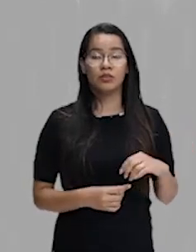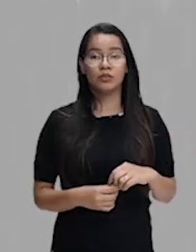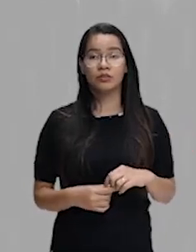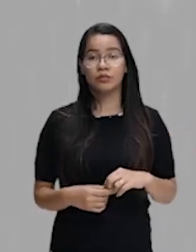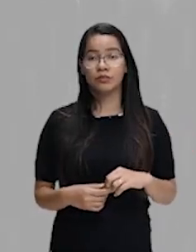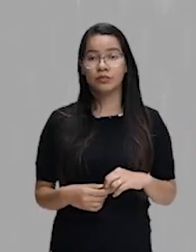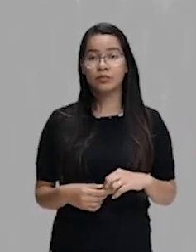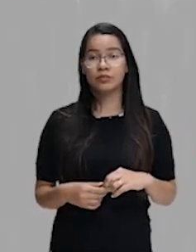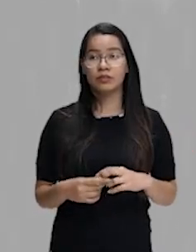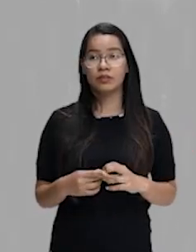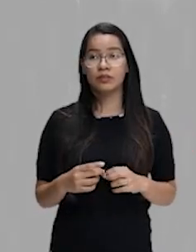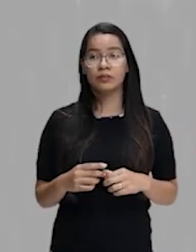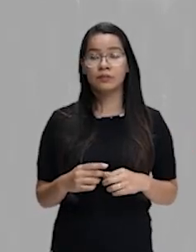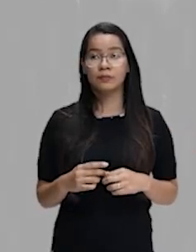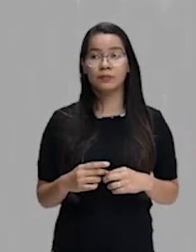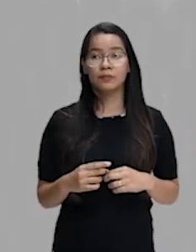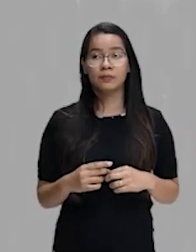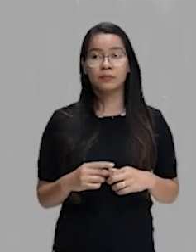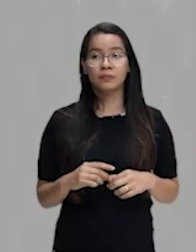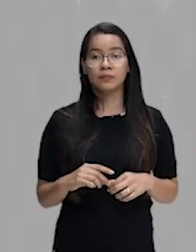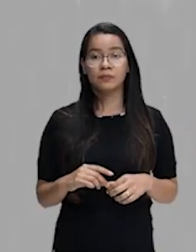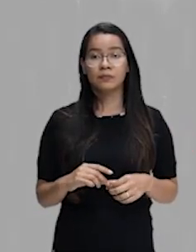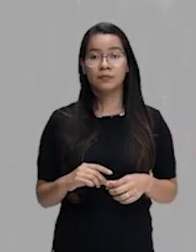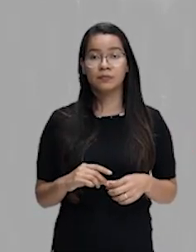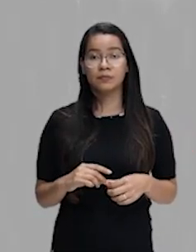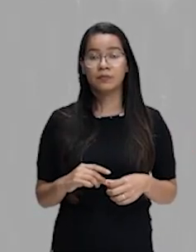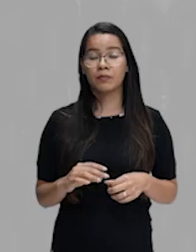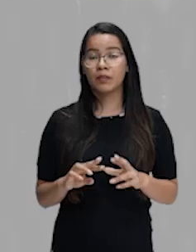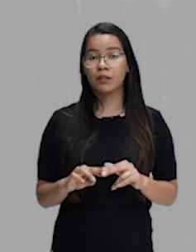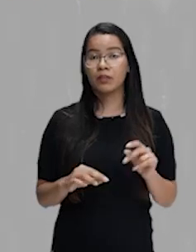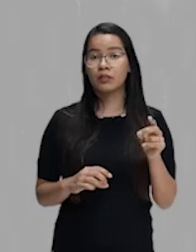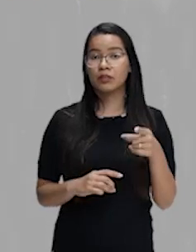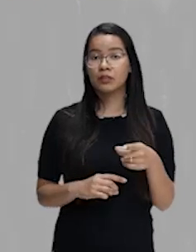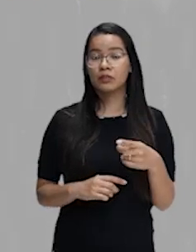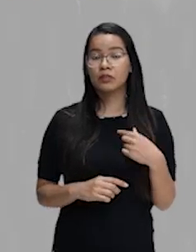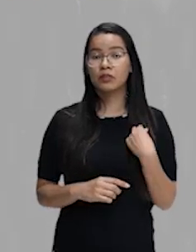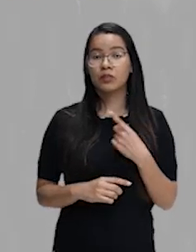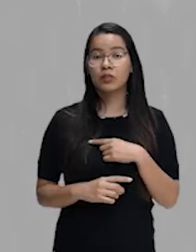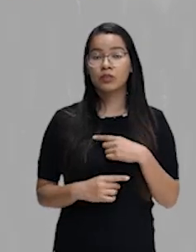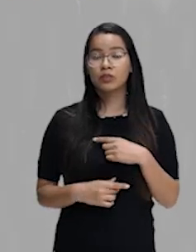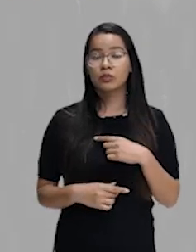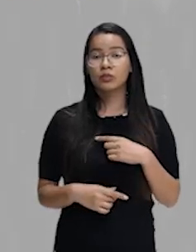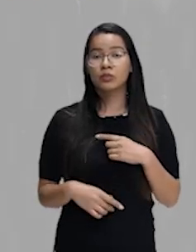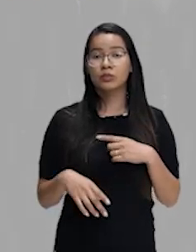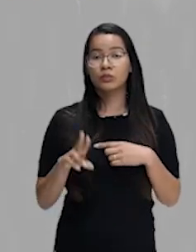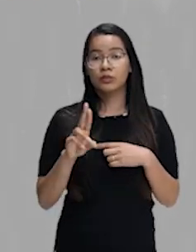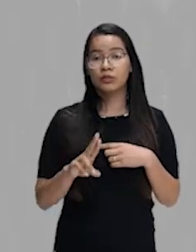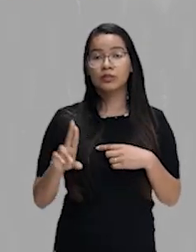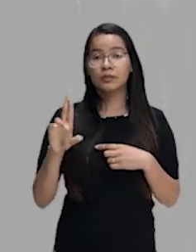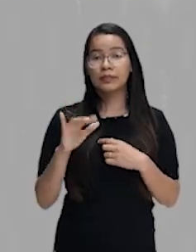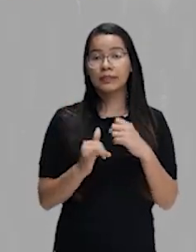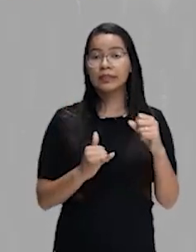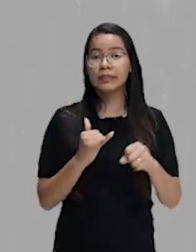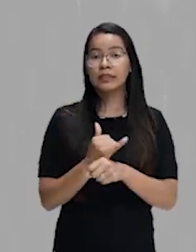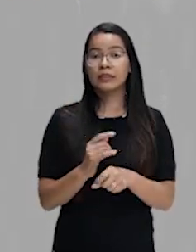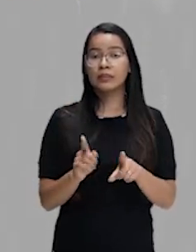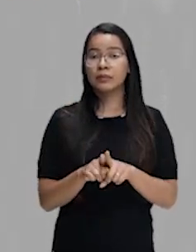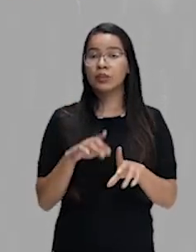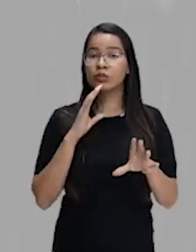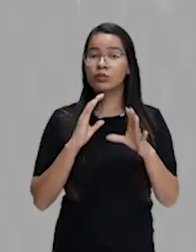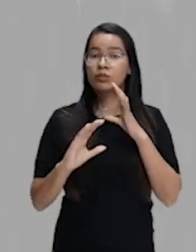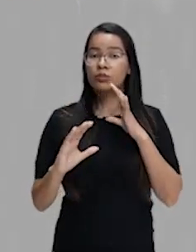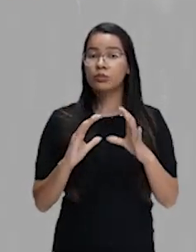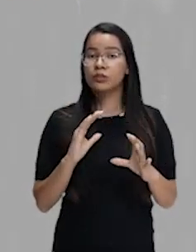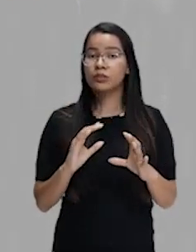corporativo, característico do modelo tradicional de trabalho. Por isso que a gente utiliza ali a intermediação da internet e dos meios de comunicação